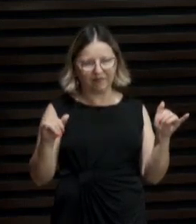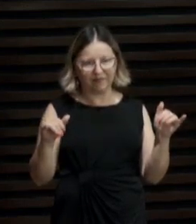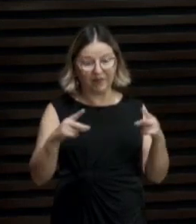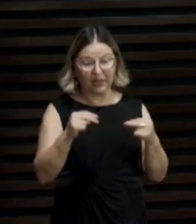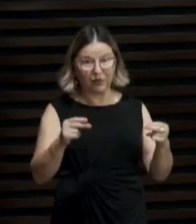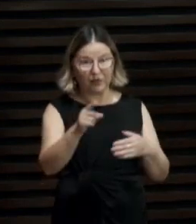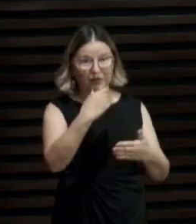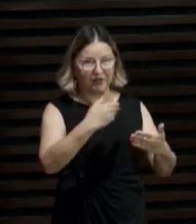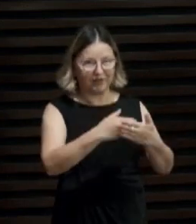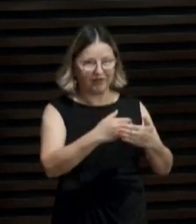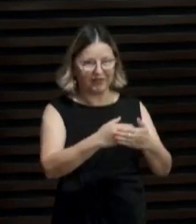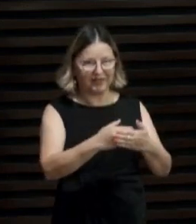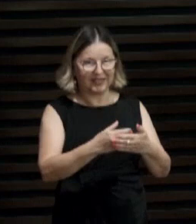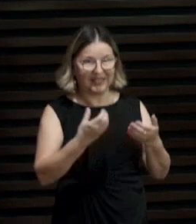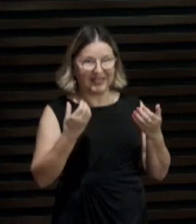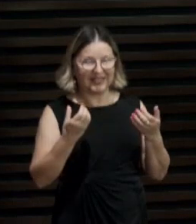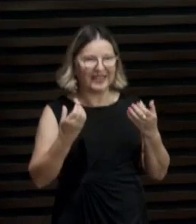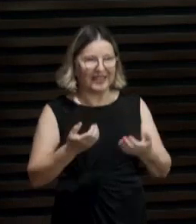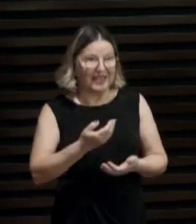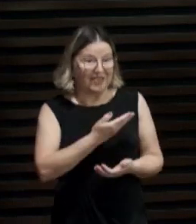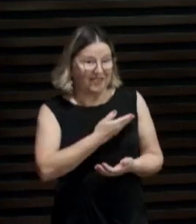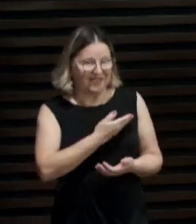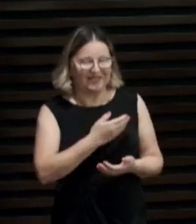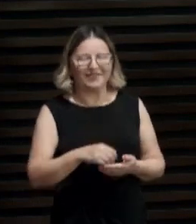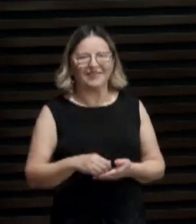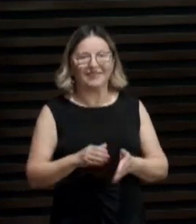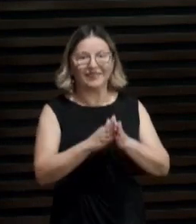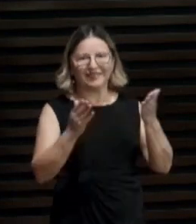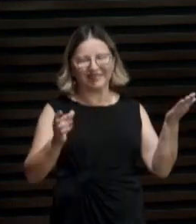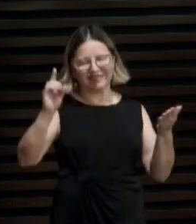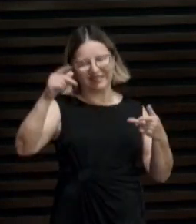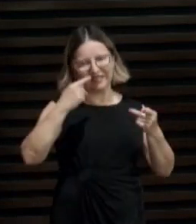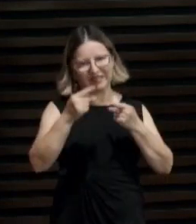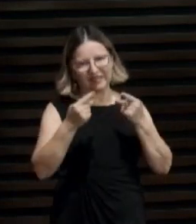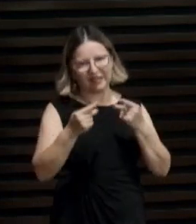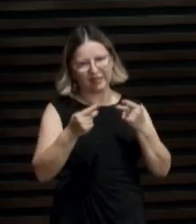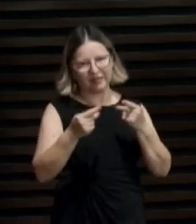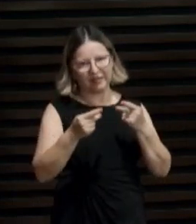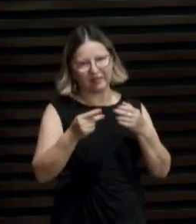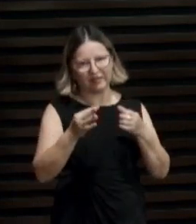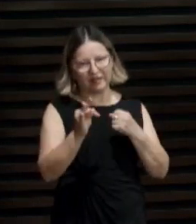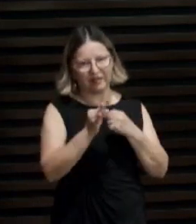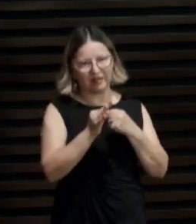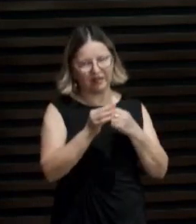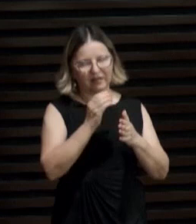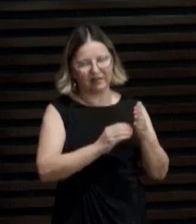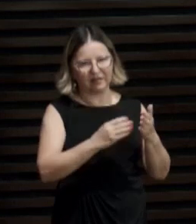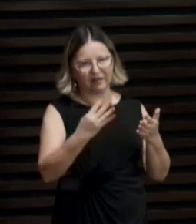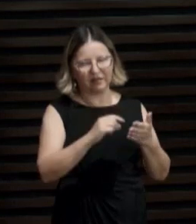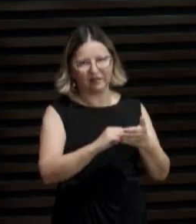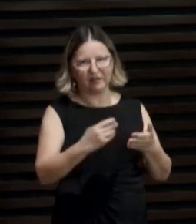aproximamos e queremos fazer amizade. A Bíblia fala que, em Tiago capítulo 4, versículo